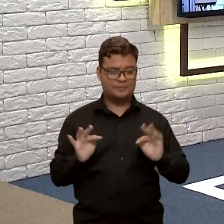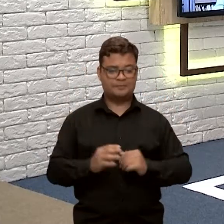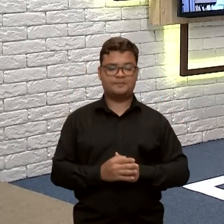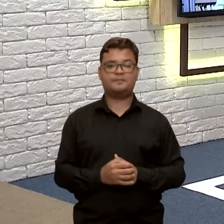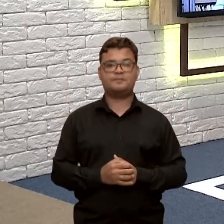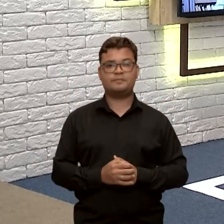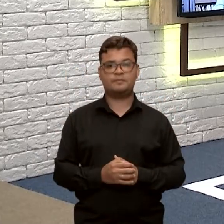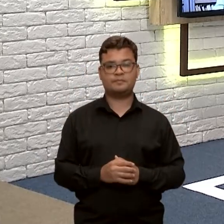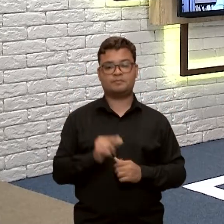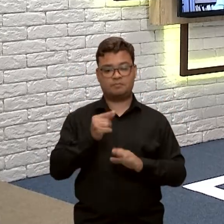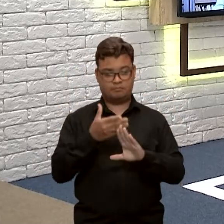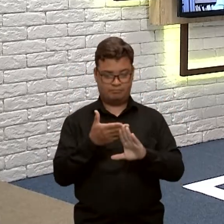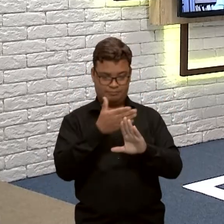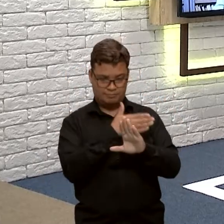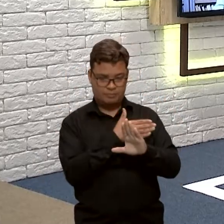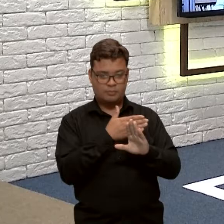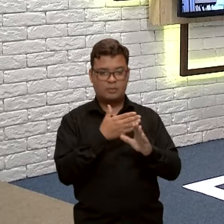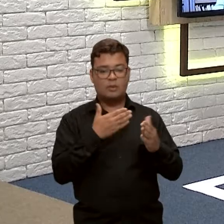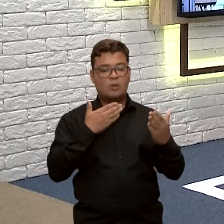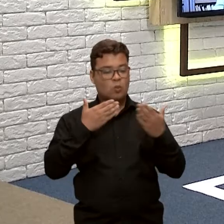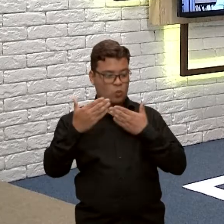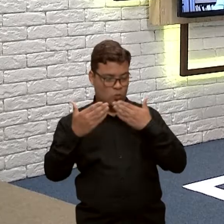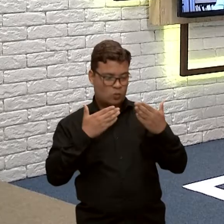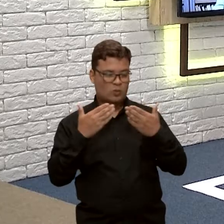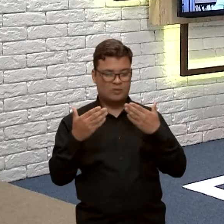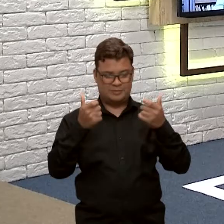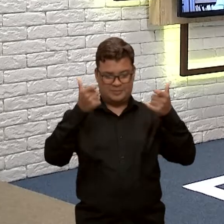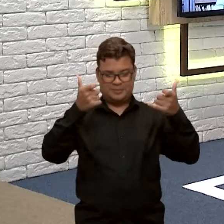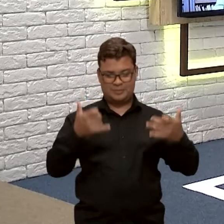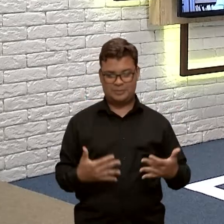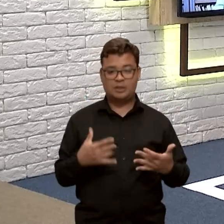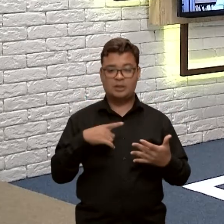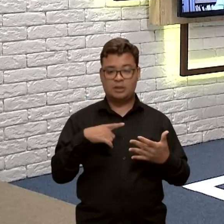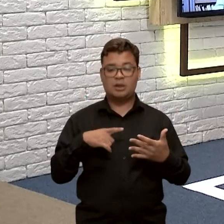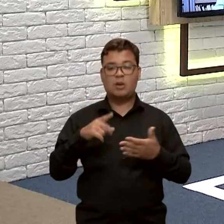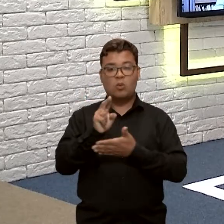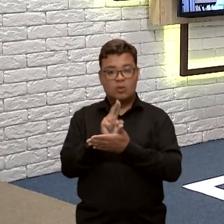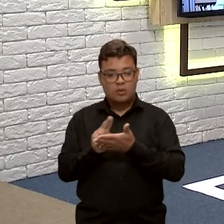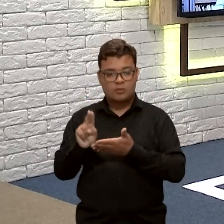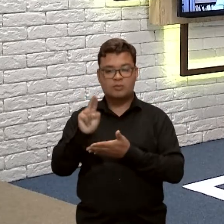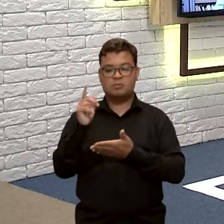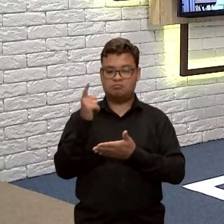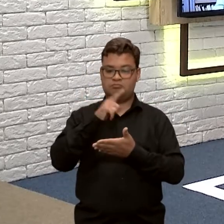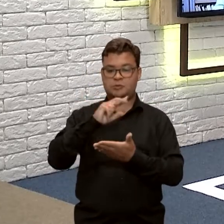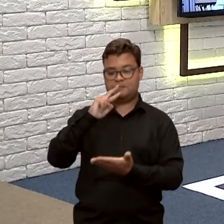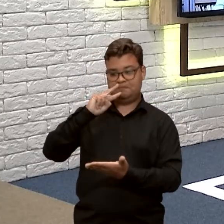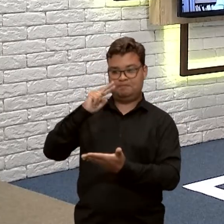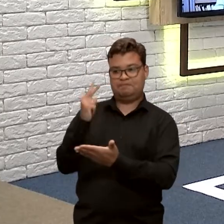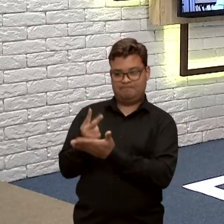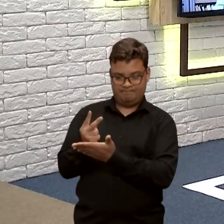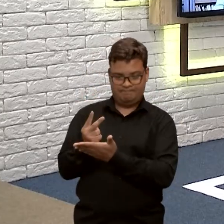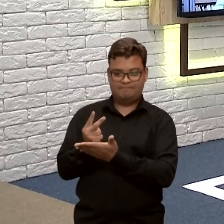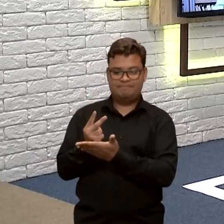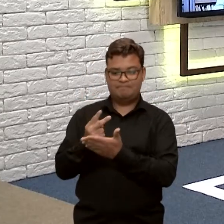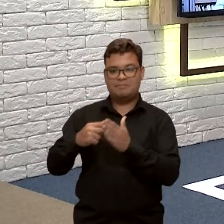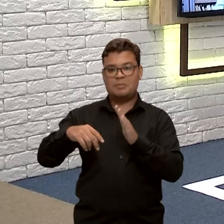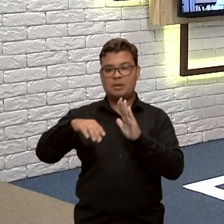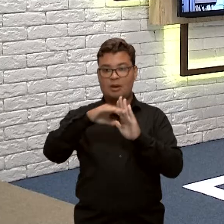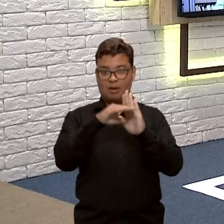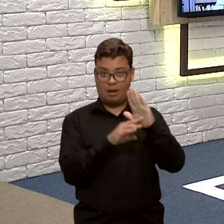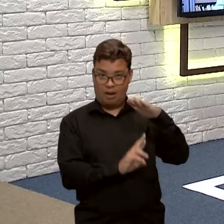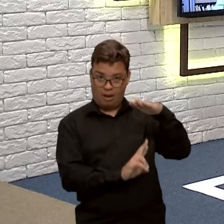começo, hoje a gente vai tratar tanto do reconhecimento que a universidade recebe, de organismos nacionais e internacionais, quanto